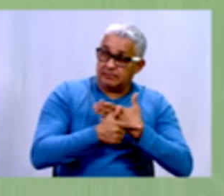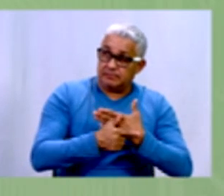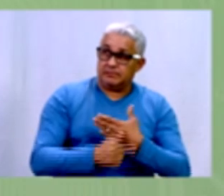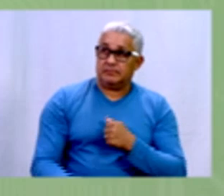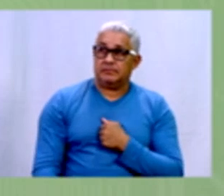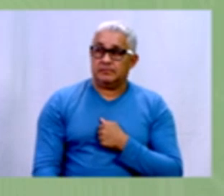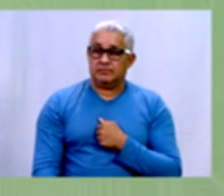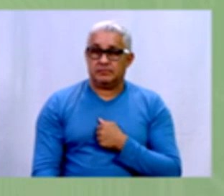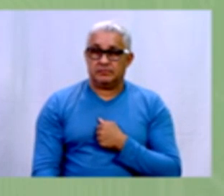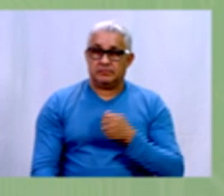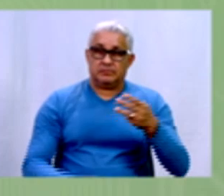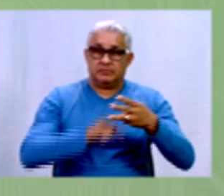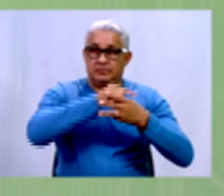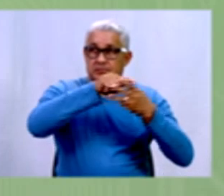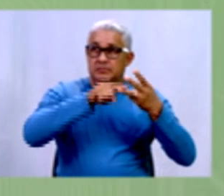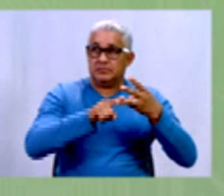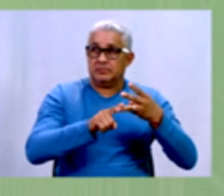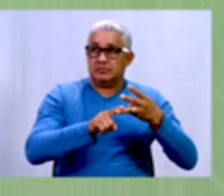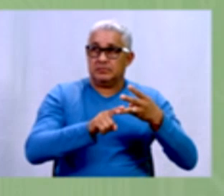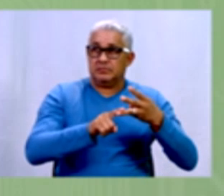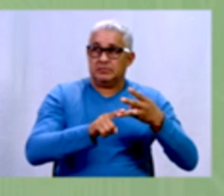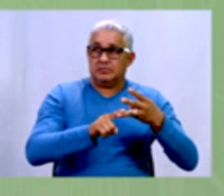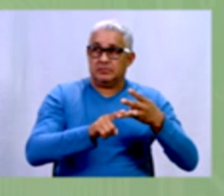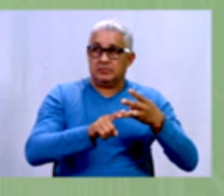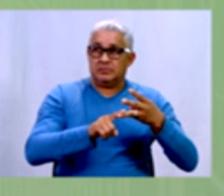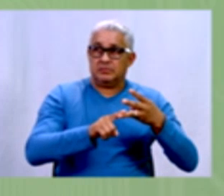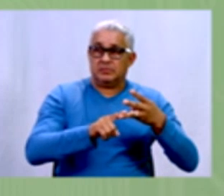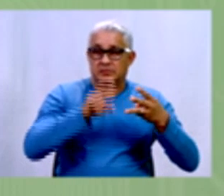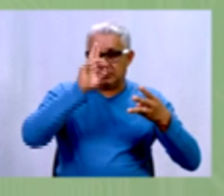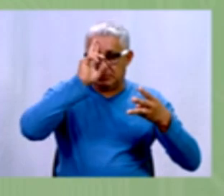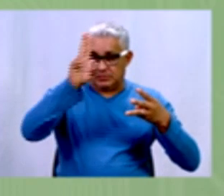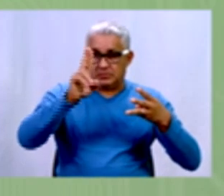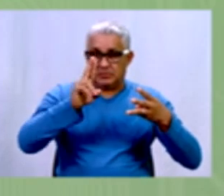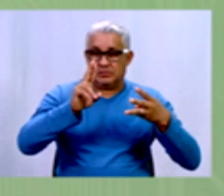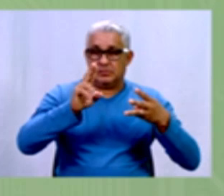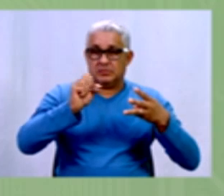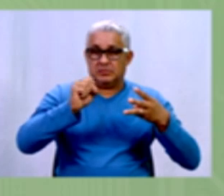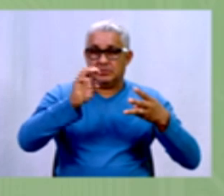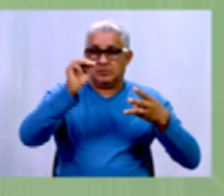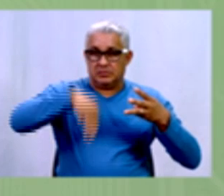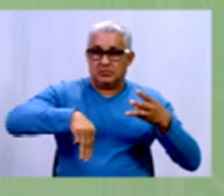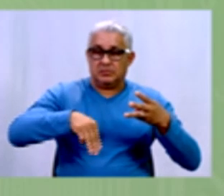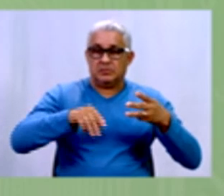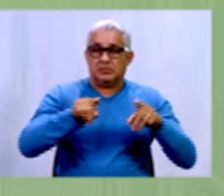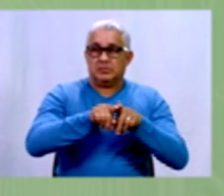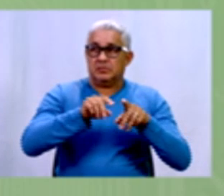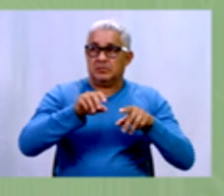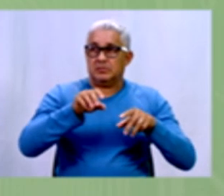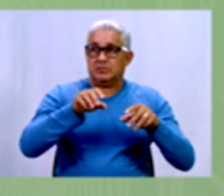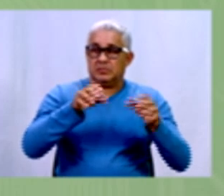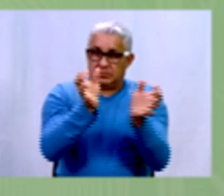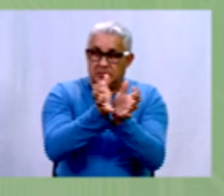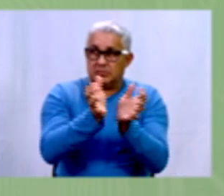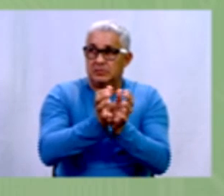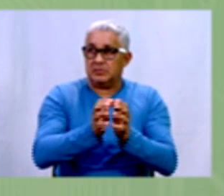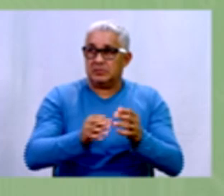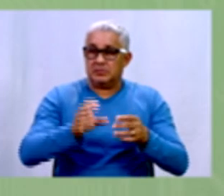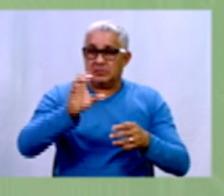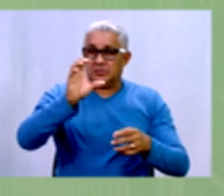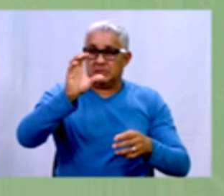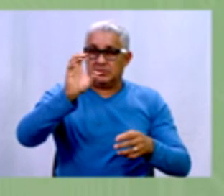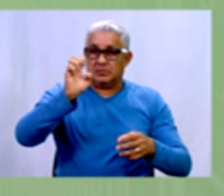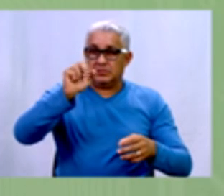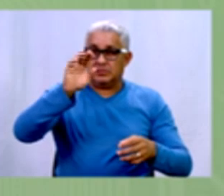então, dos 3, o dono do produto, o Scrum Master e o time, a equipe, né? As